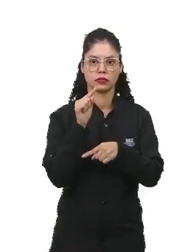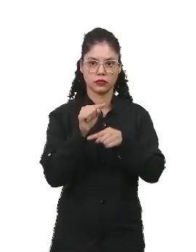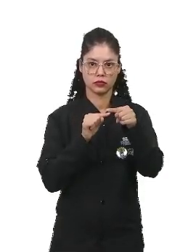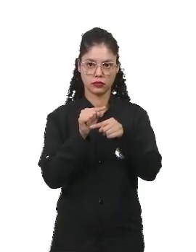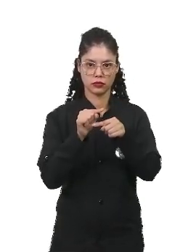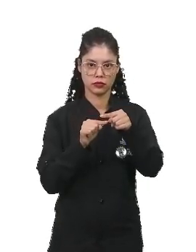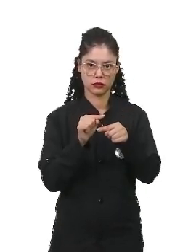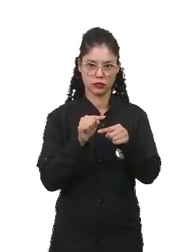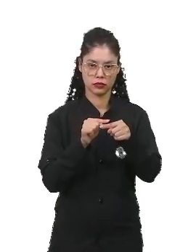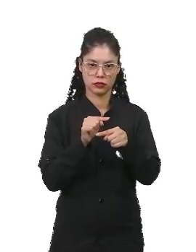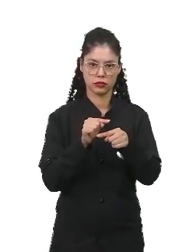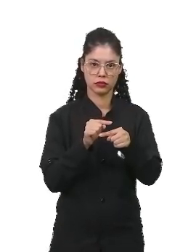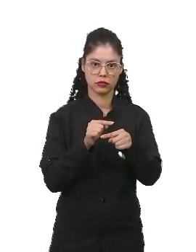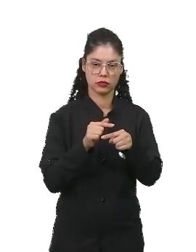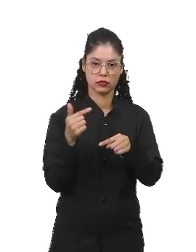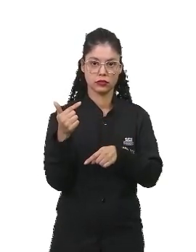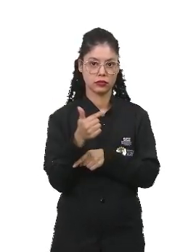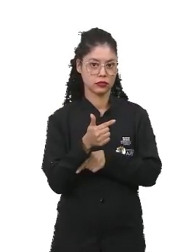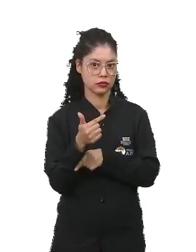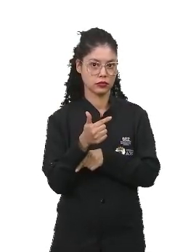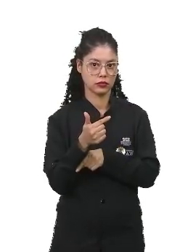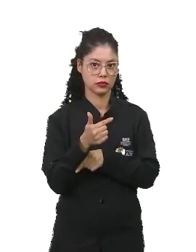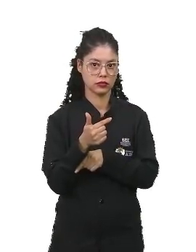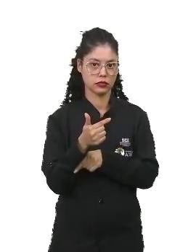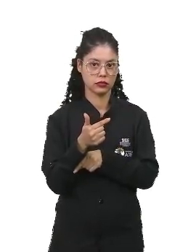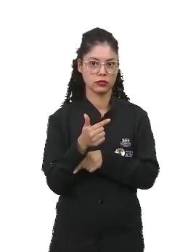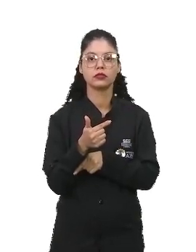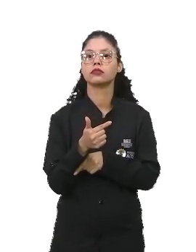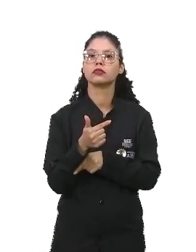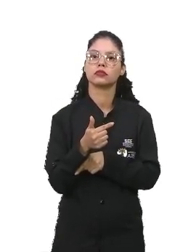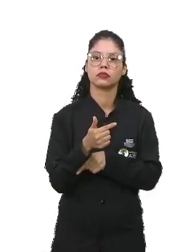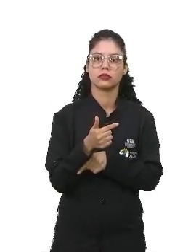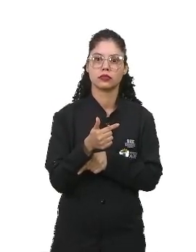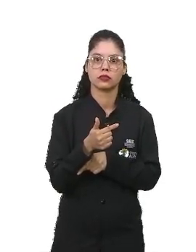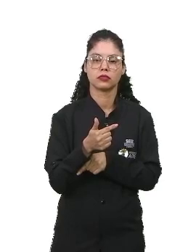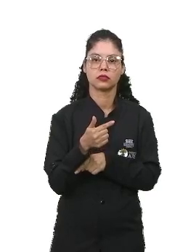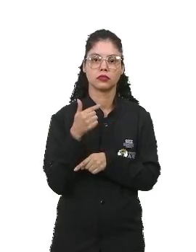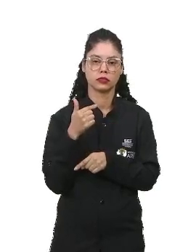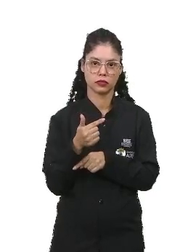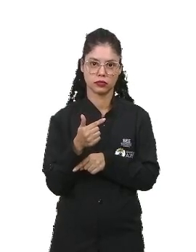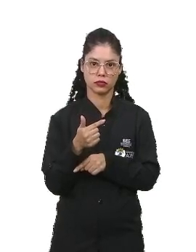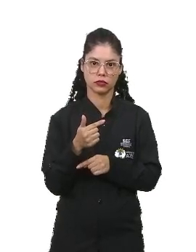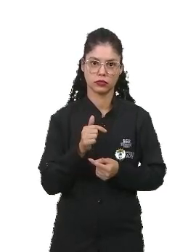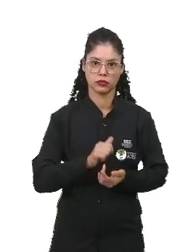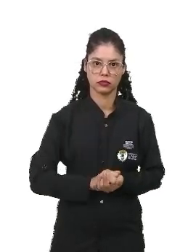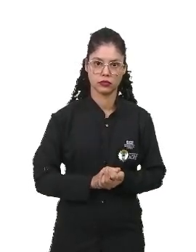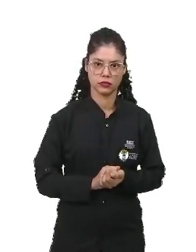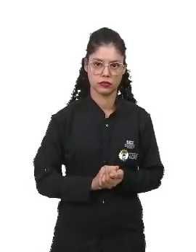dividido pela segunda componente do vetor, 2.